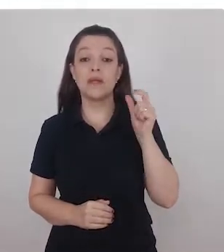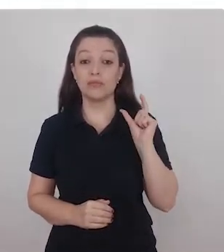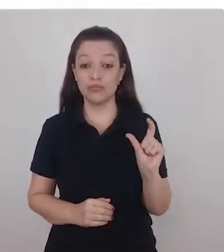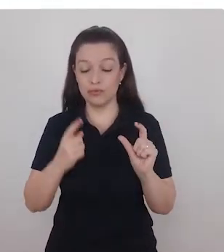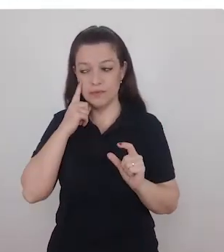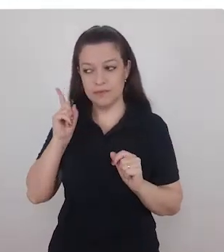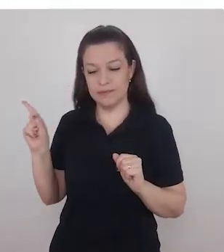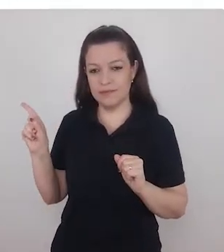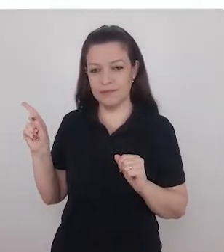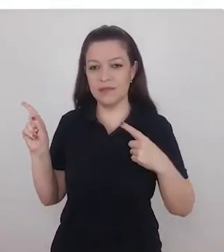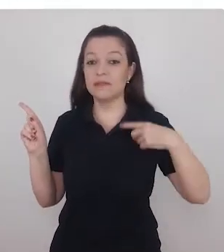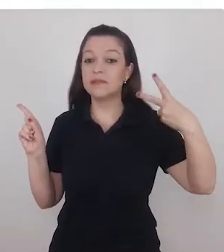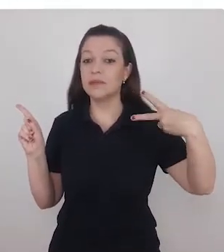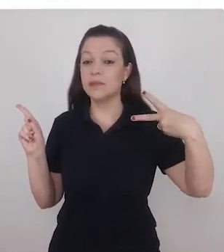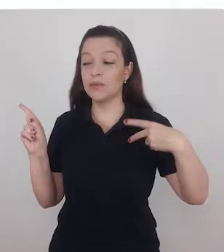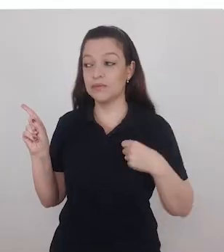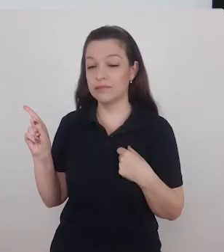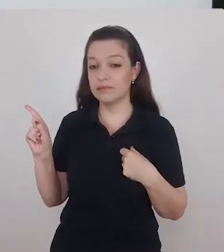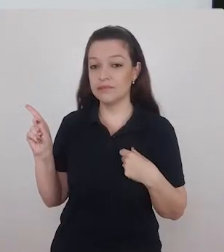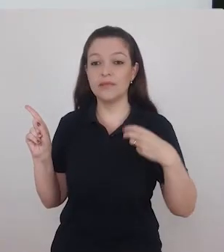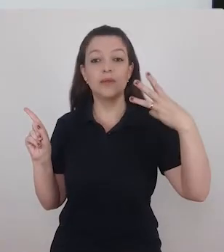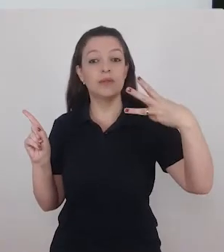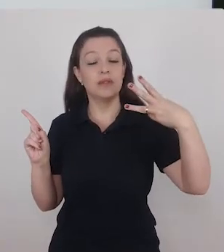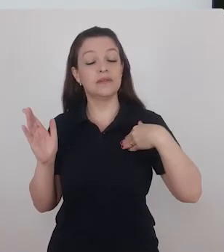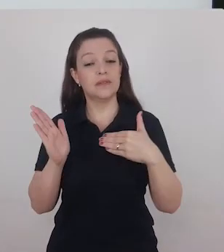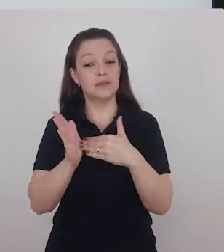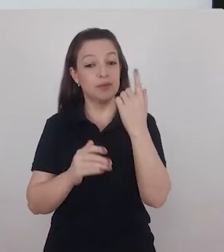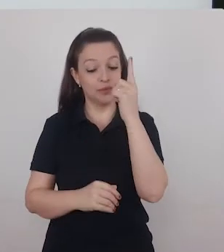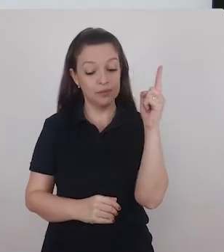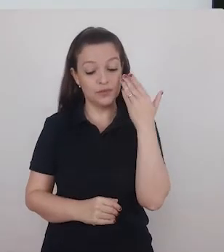próximo? Este aqui. E o último.